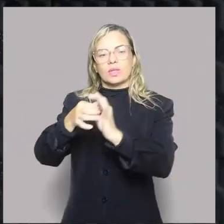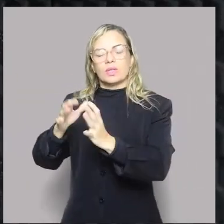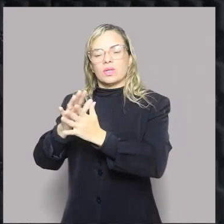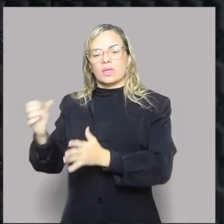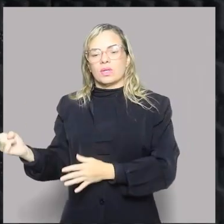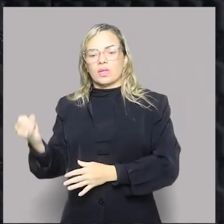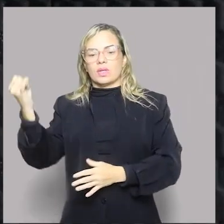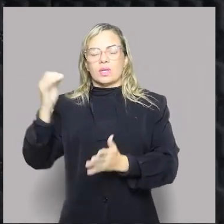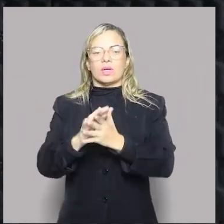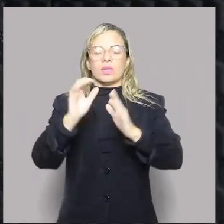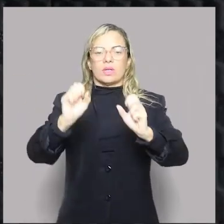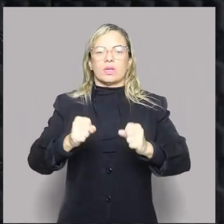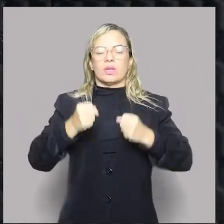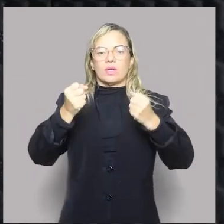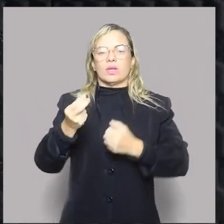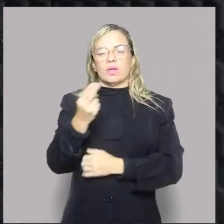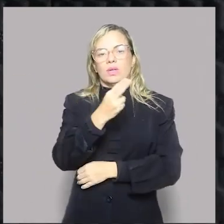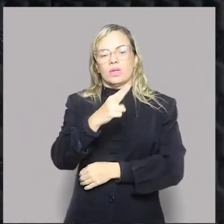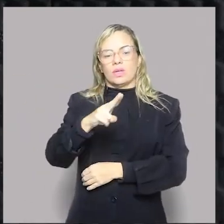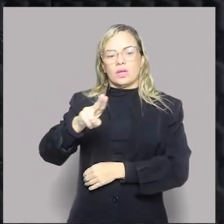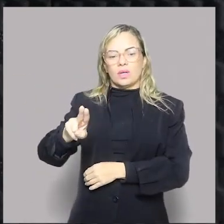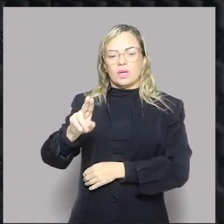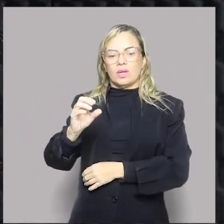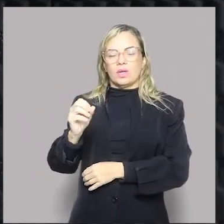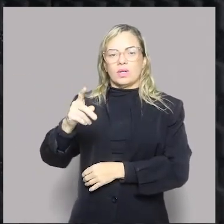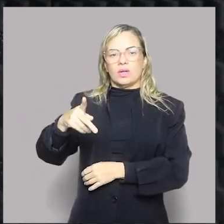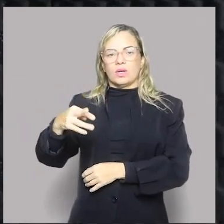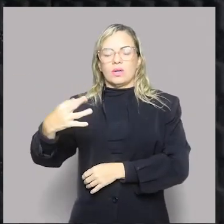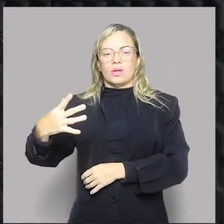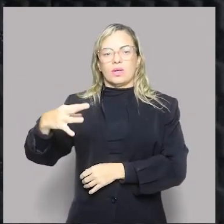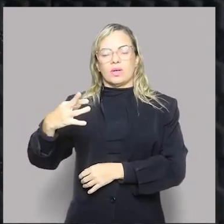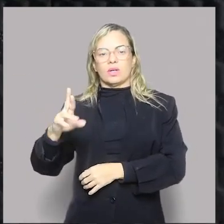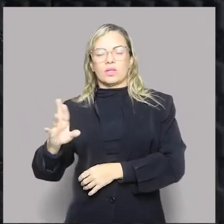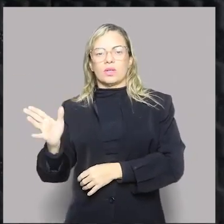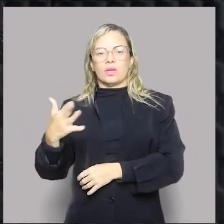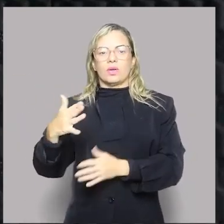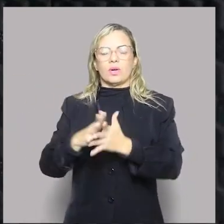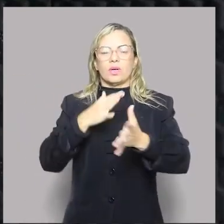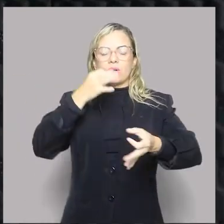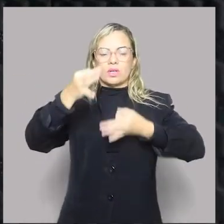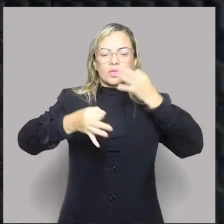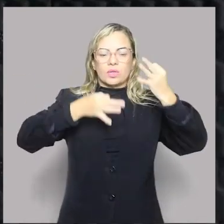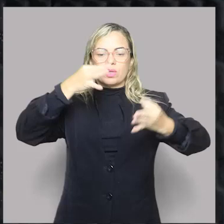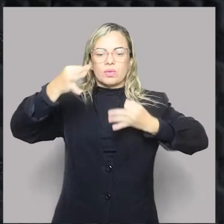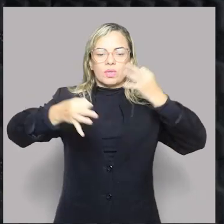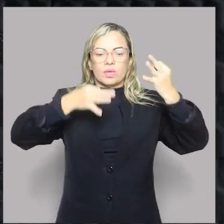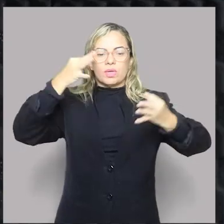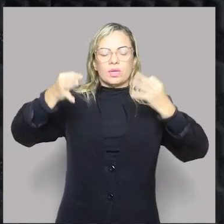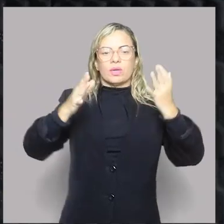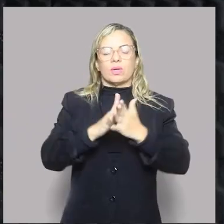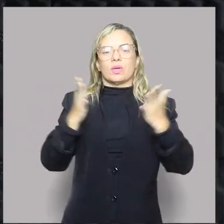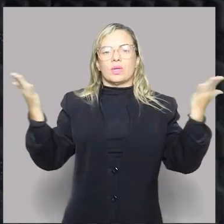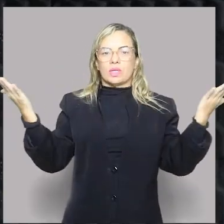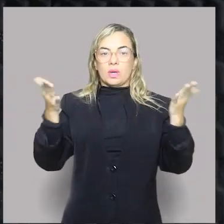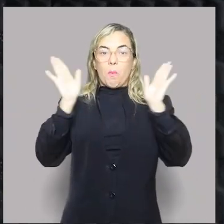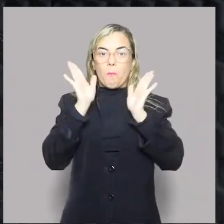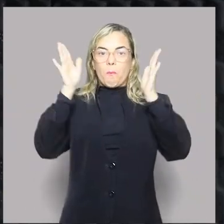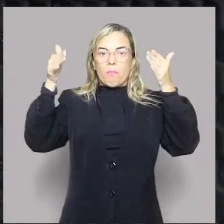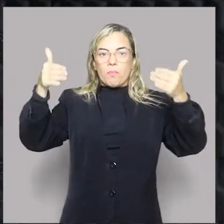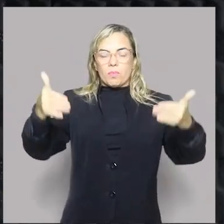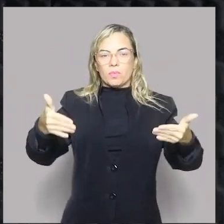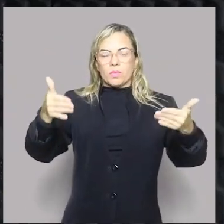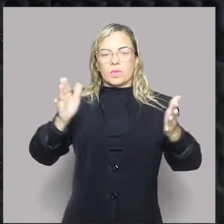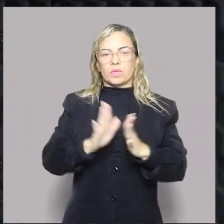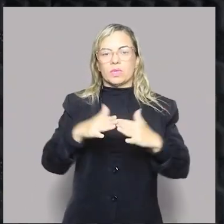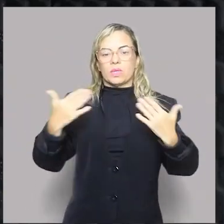linhas. No desenvolvimento 1, que é o parágrafo em que você vai defender com mais profundidade as